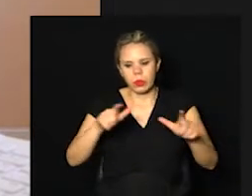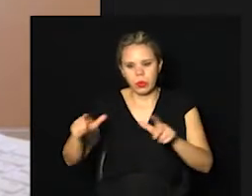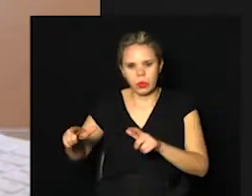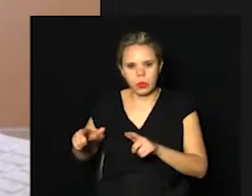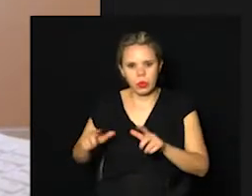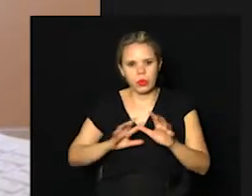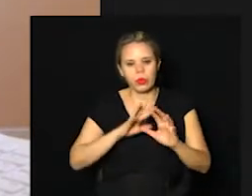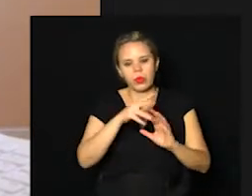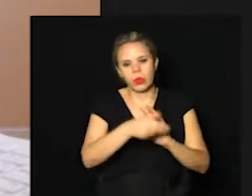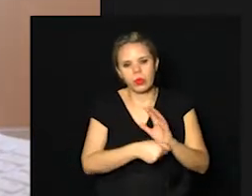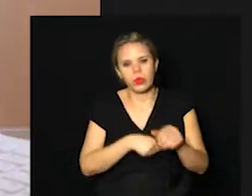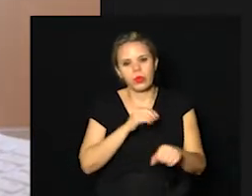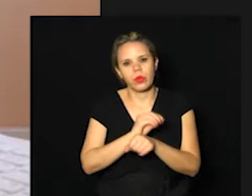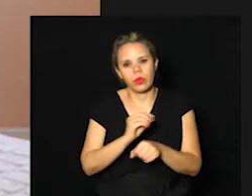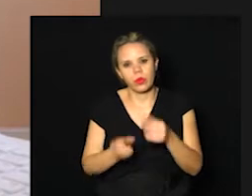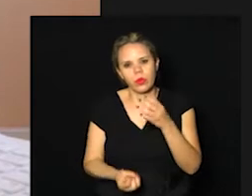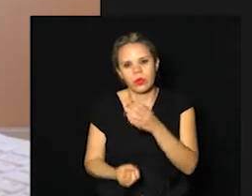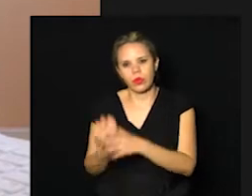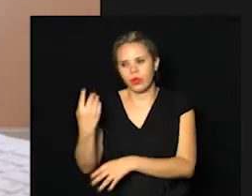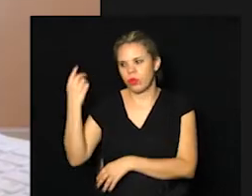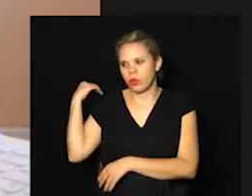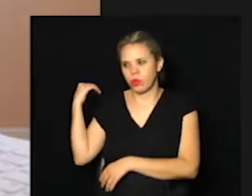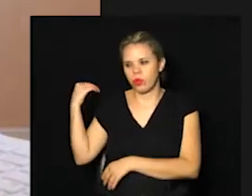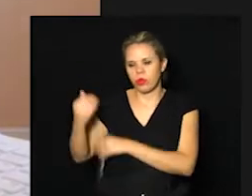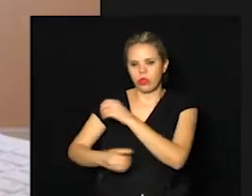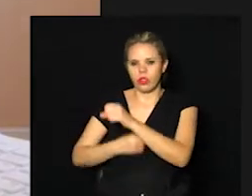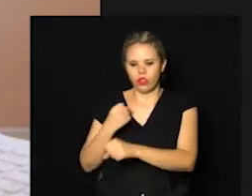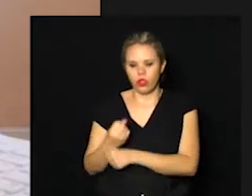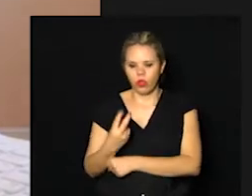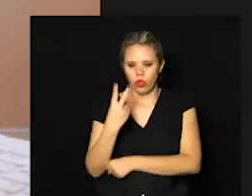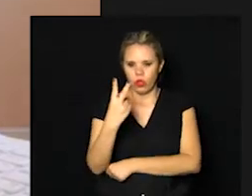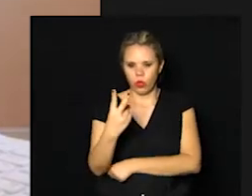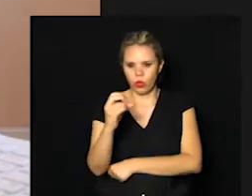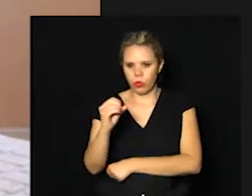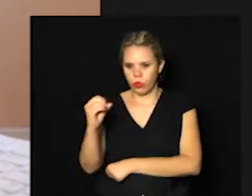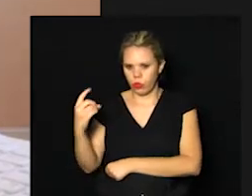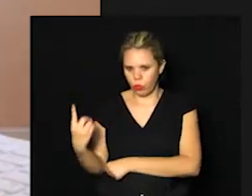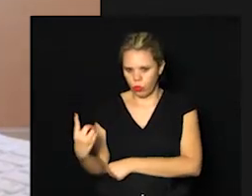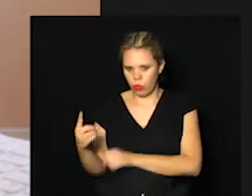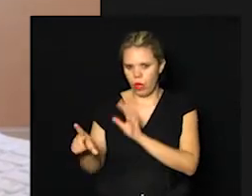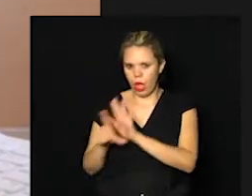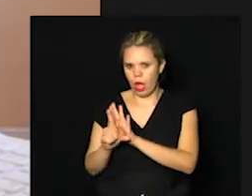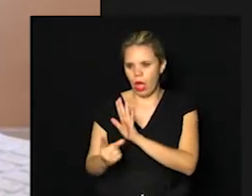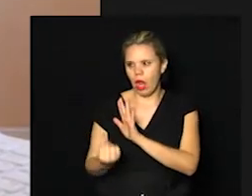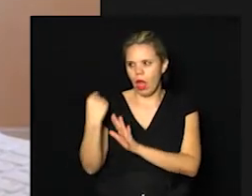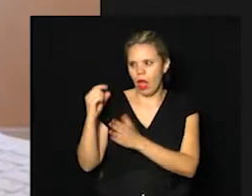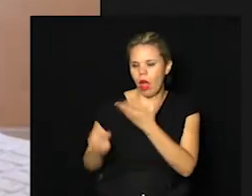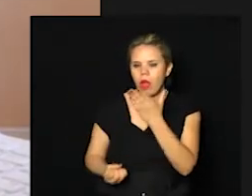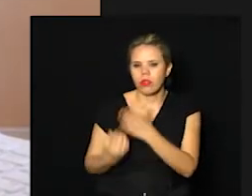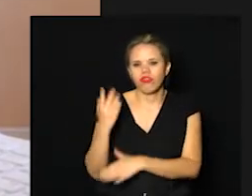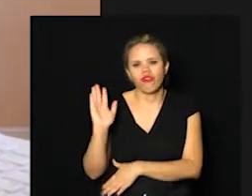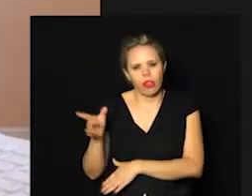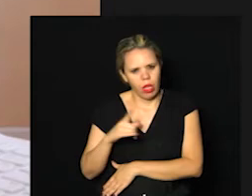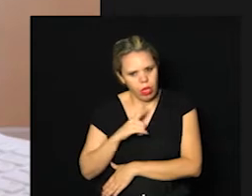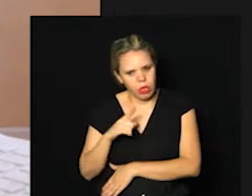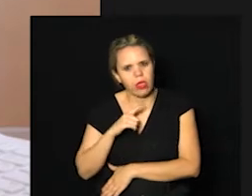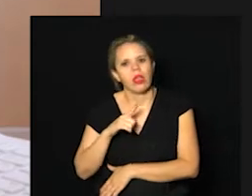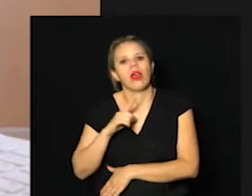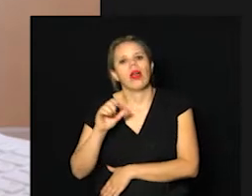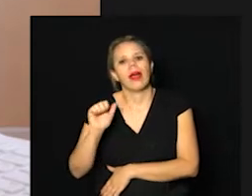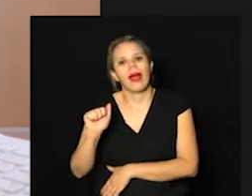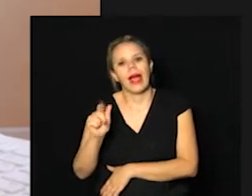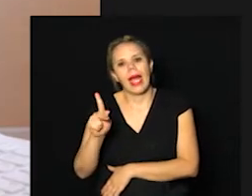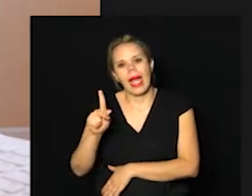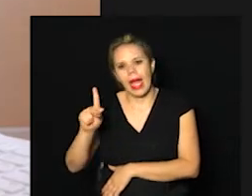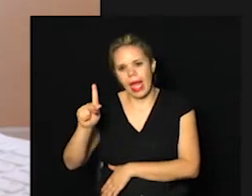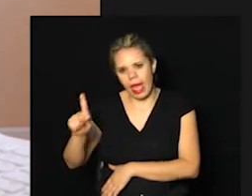A criação foi criada em 2001 por uma lei naquela ocasião, né? Então, nós já temos essa APA